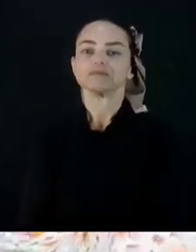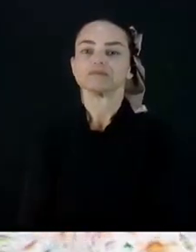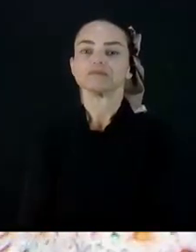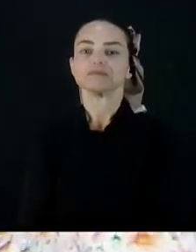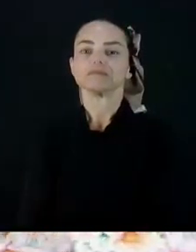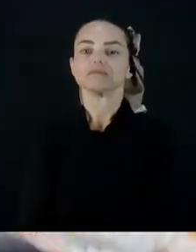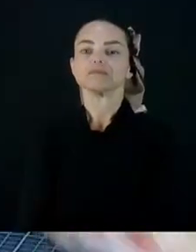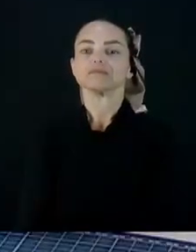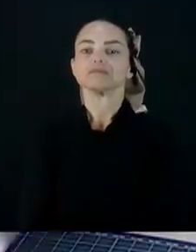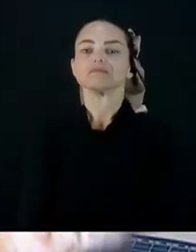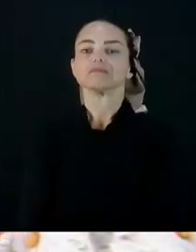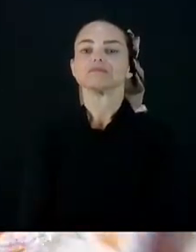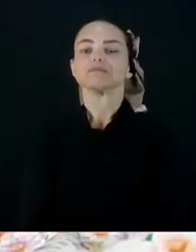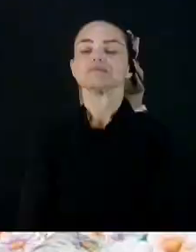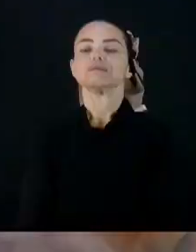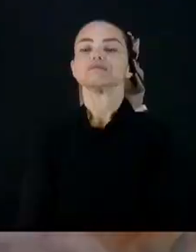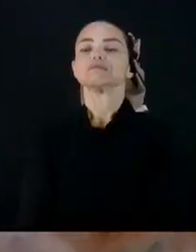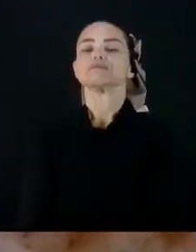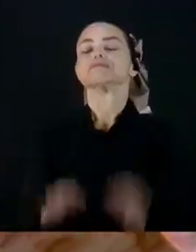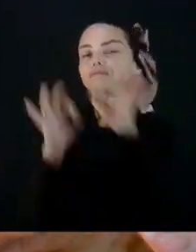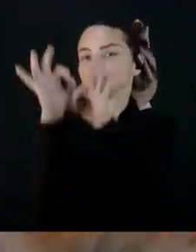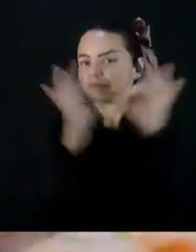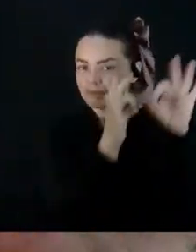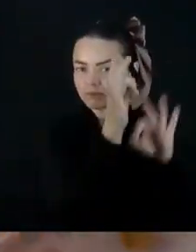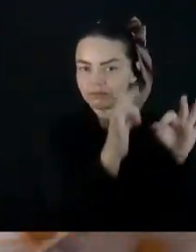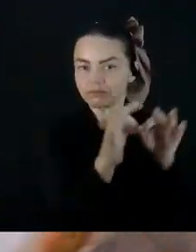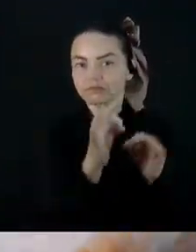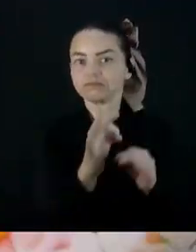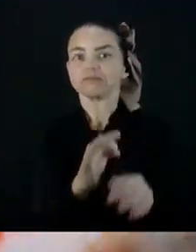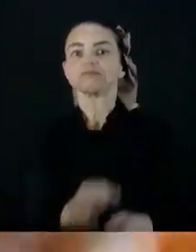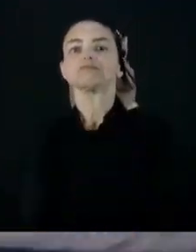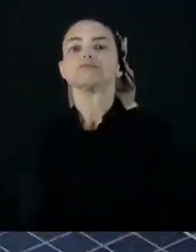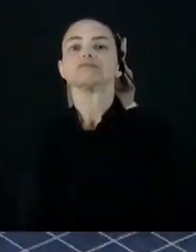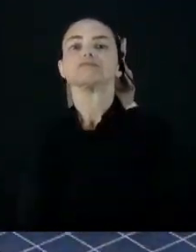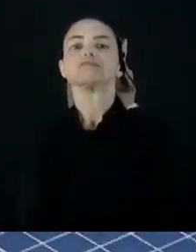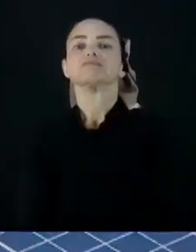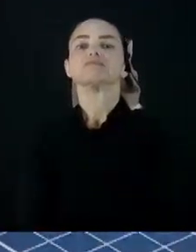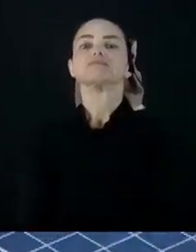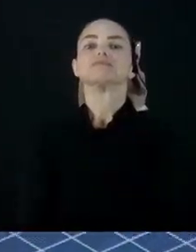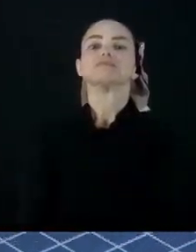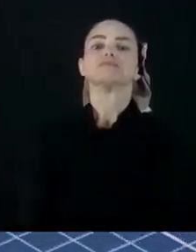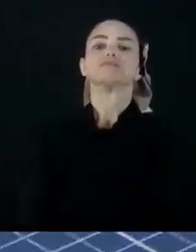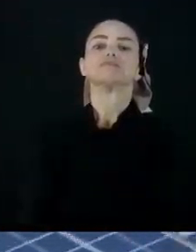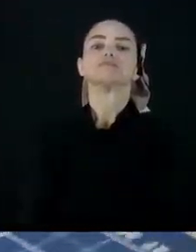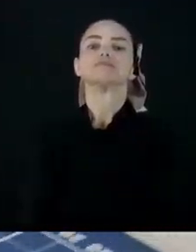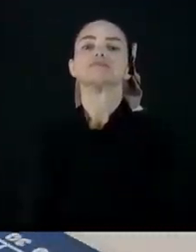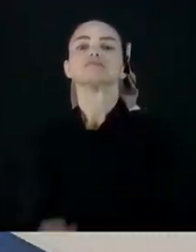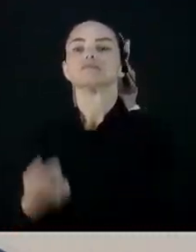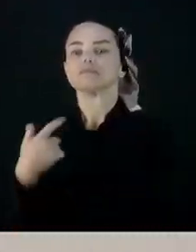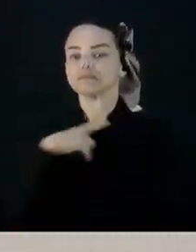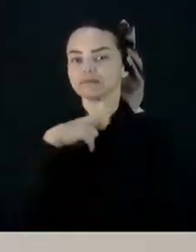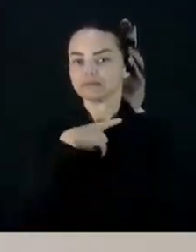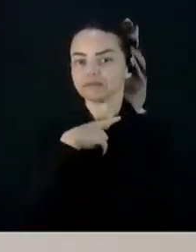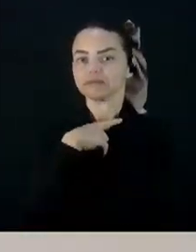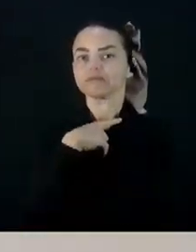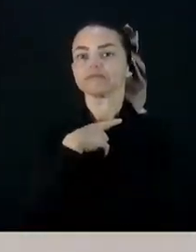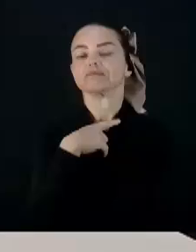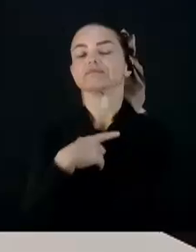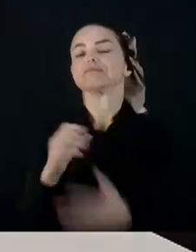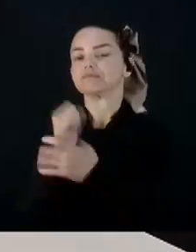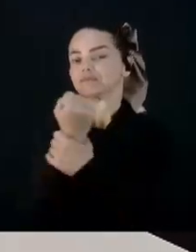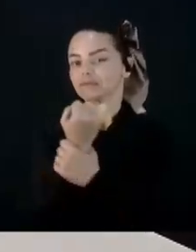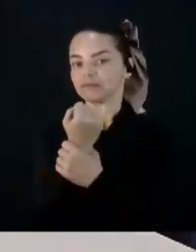Aqui, para vocês arrumarem dentro, se vocês tiverem um hashi, por exemplo, é mais seguro do que a gente usar a ponta